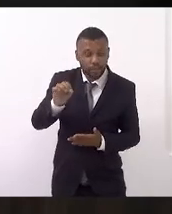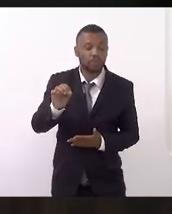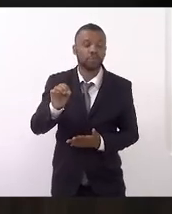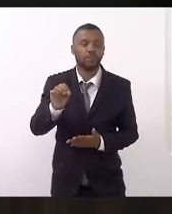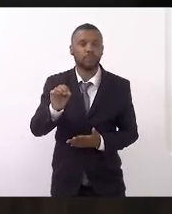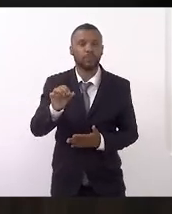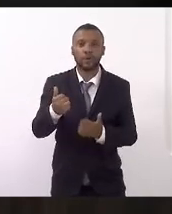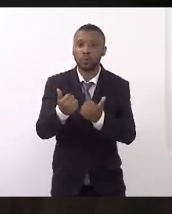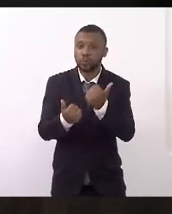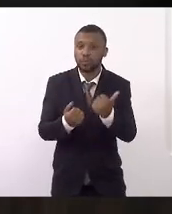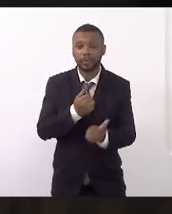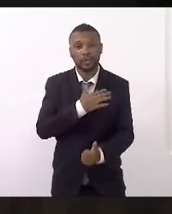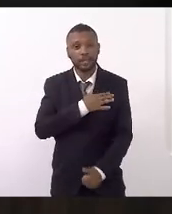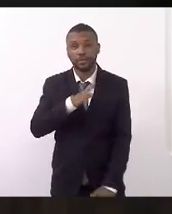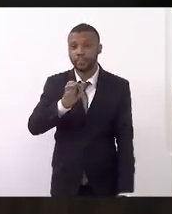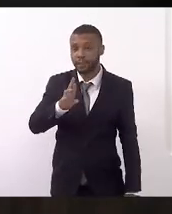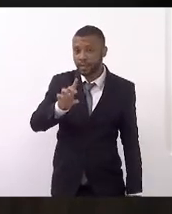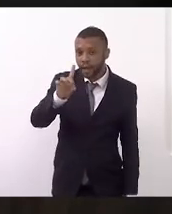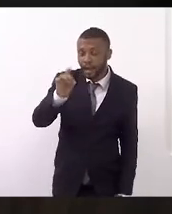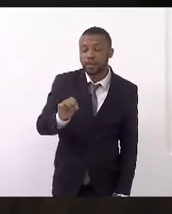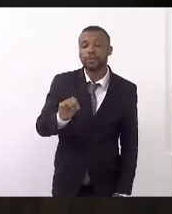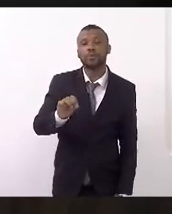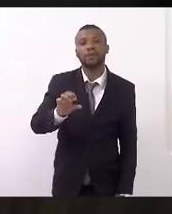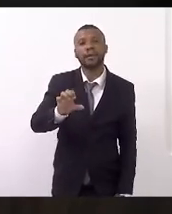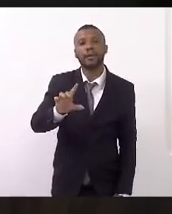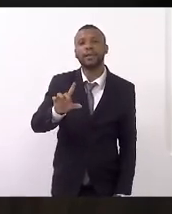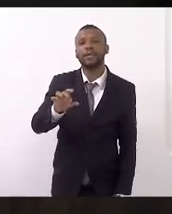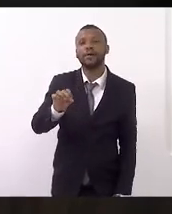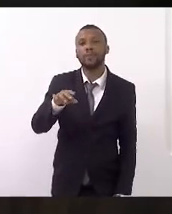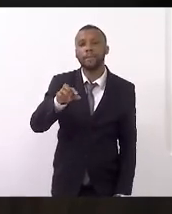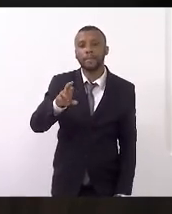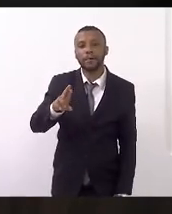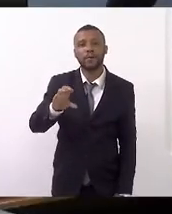Bernardo, Eliomar Coelho, Célia Jordão,